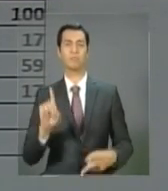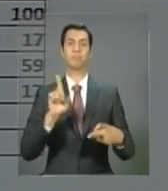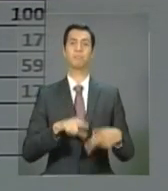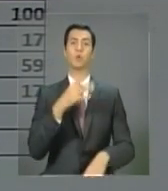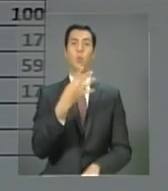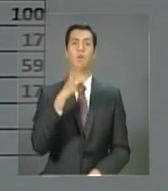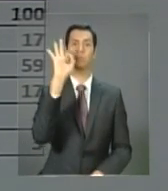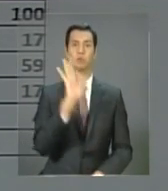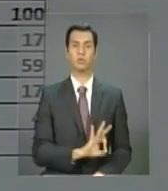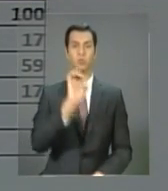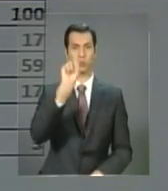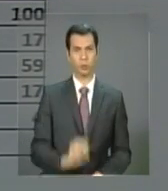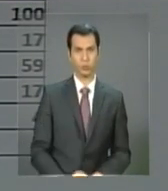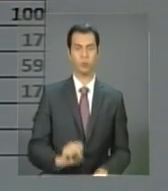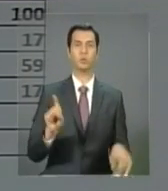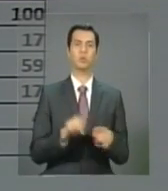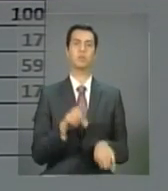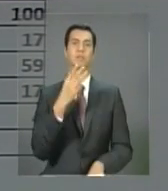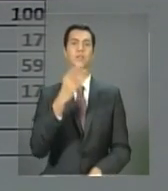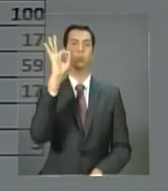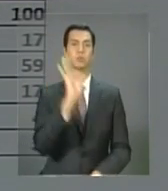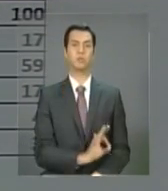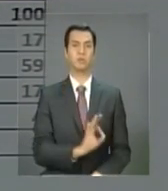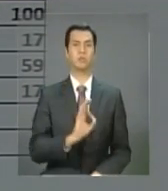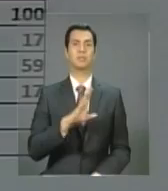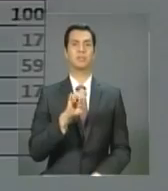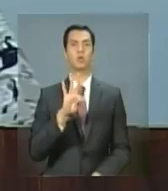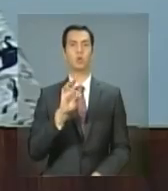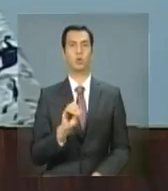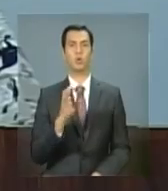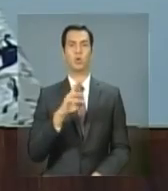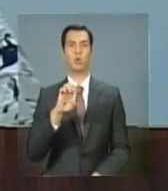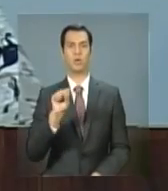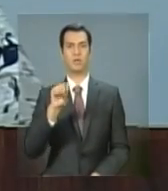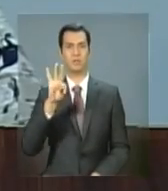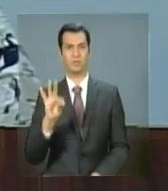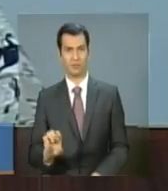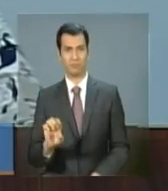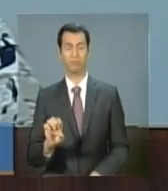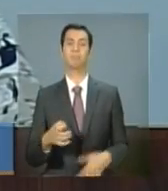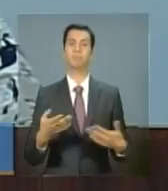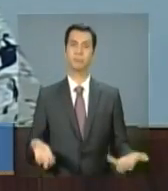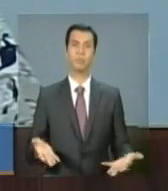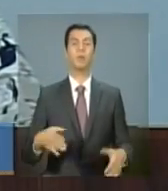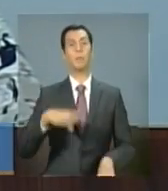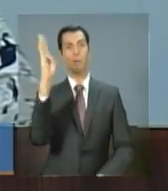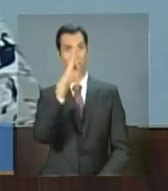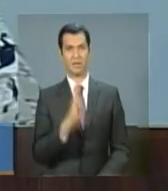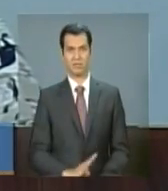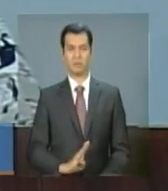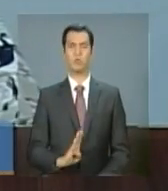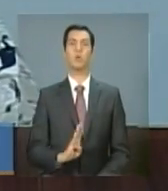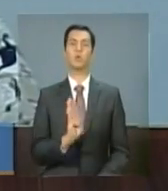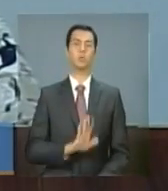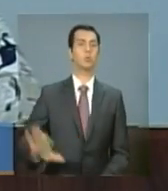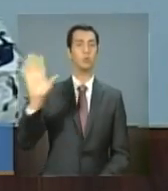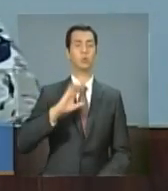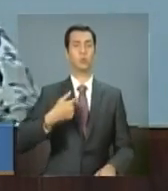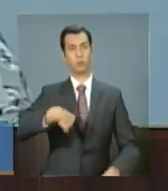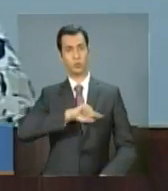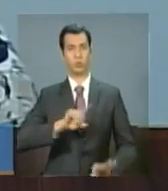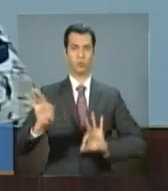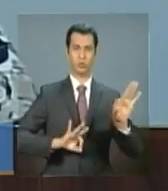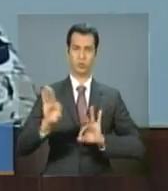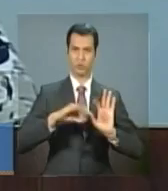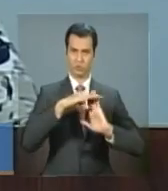4% na região Sul e 3% na região Centro-Oeste. O Brasil Sem Miséria é um plano para o